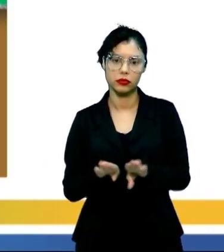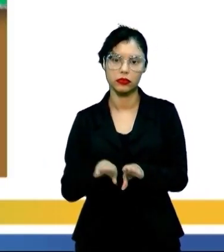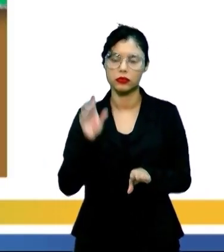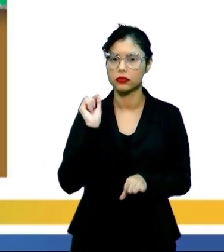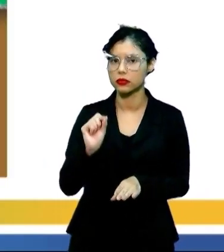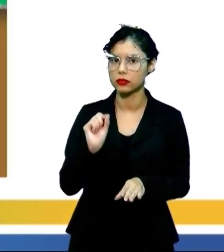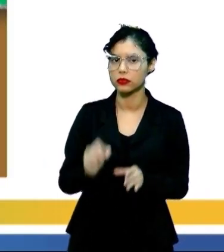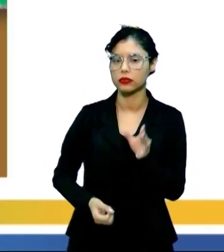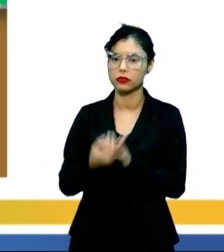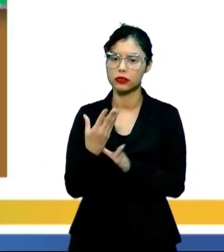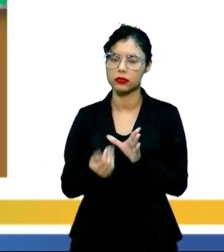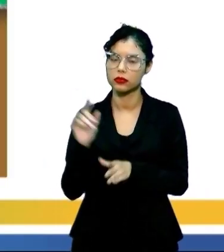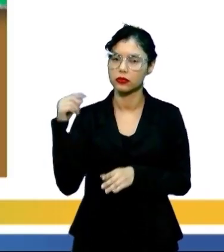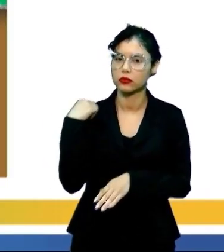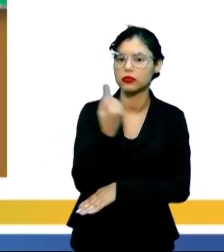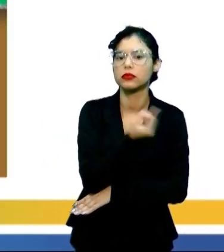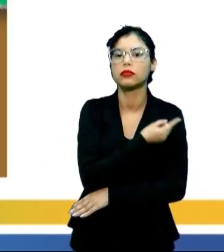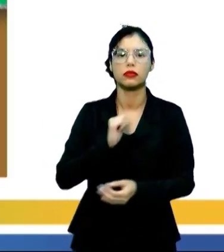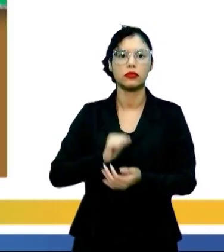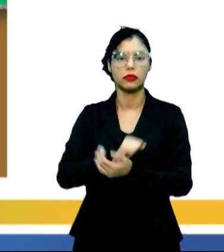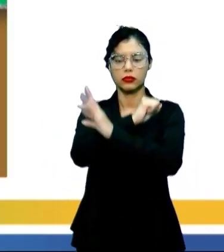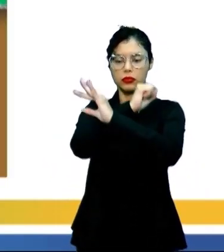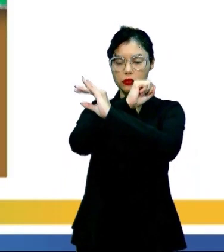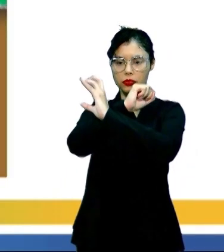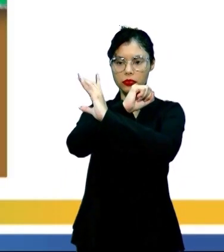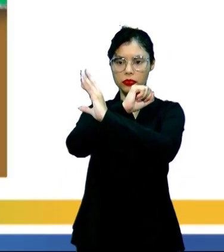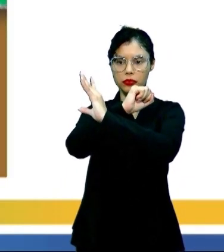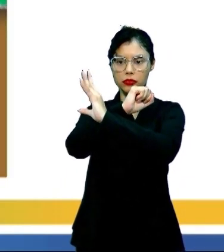que nós produzamos nossos ácidos nucleicos.